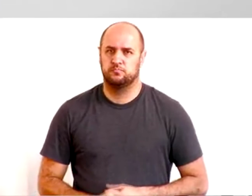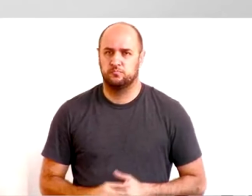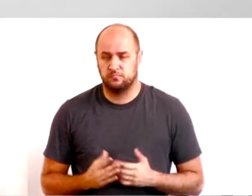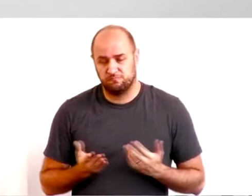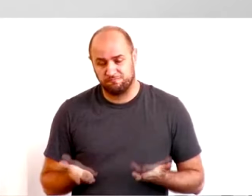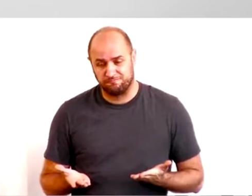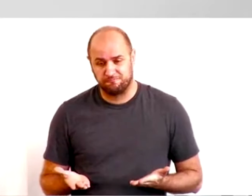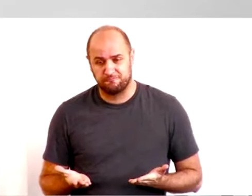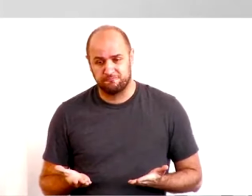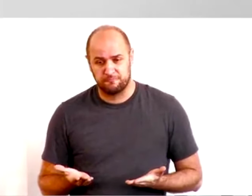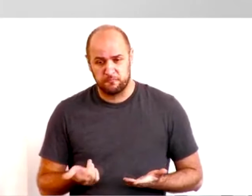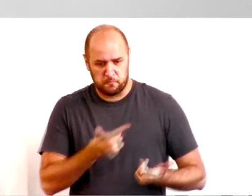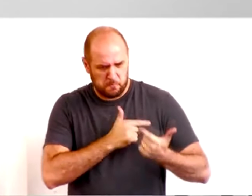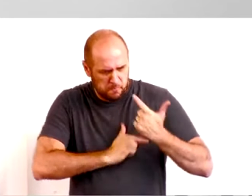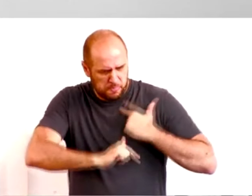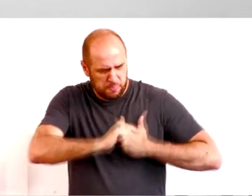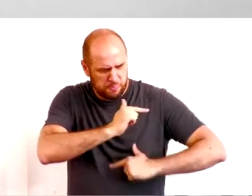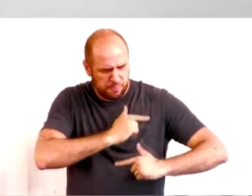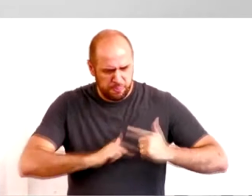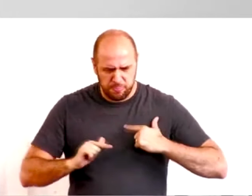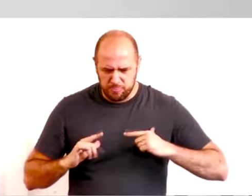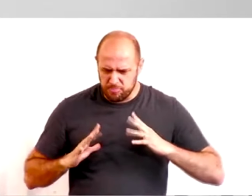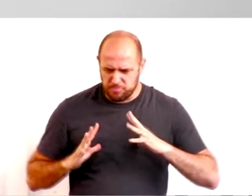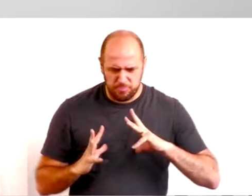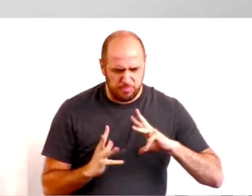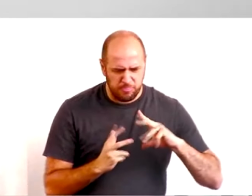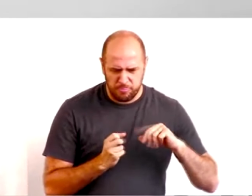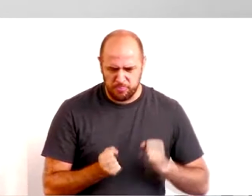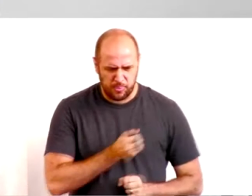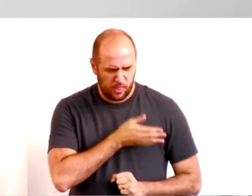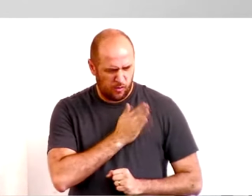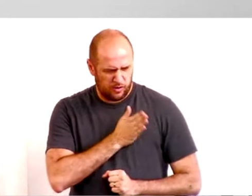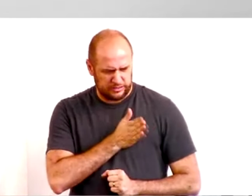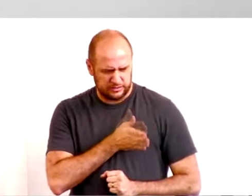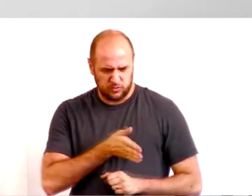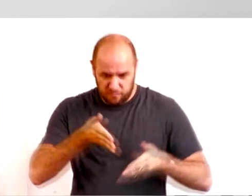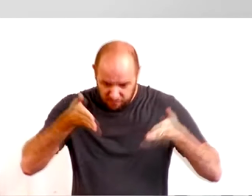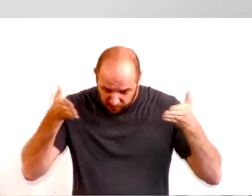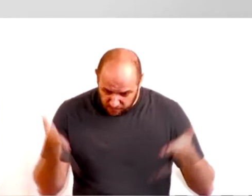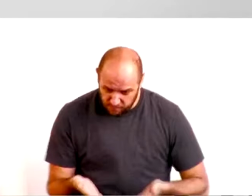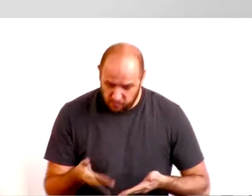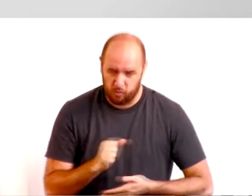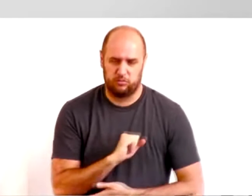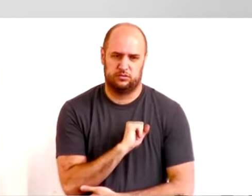Portanto, a purificação é aquilo que está ocorrendo no nosso coração aqui e agora,